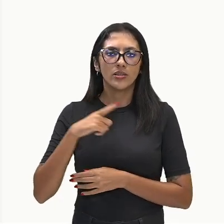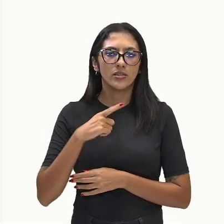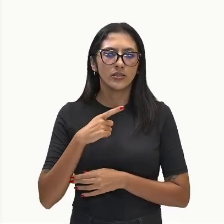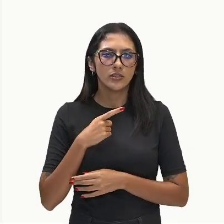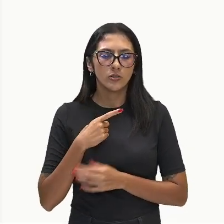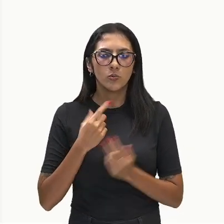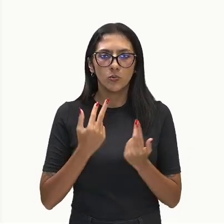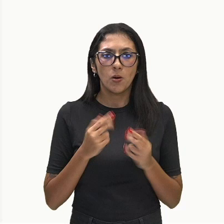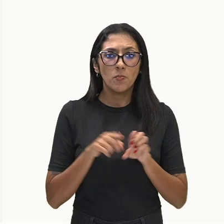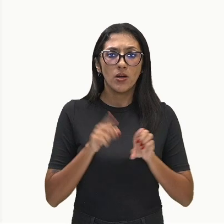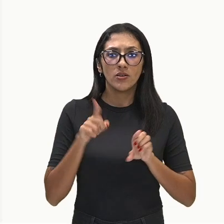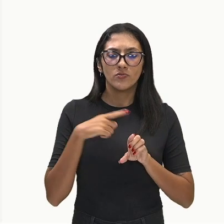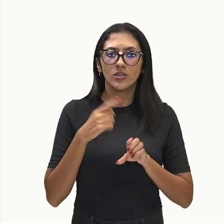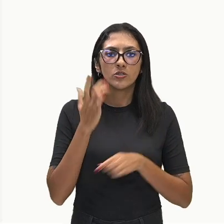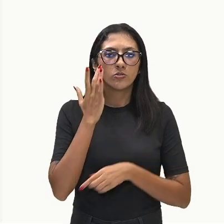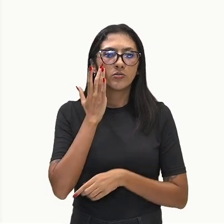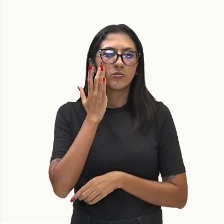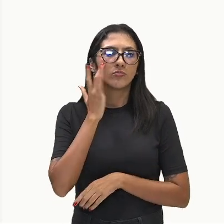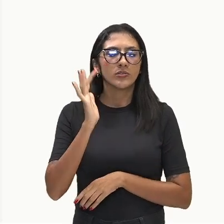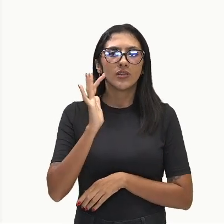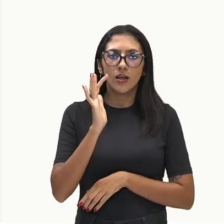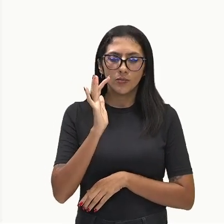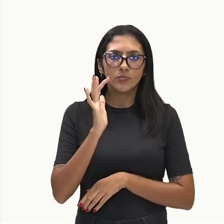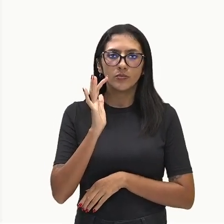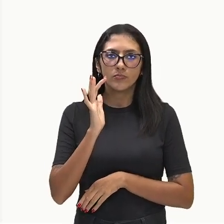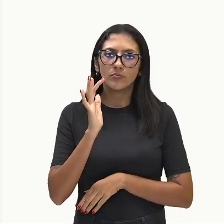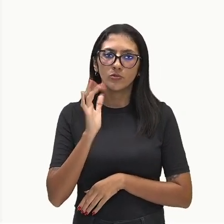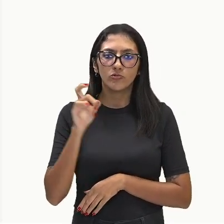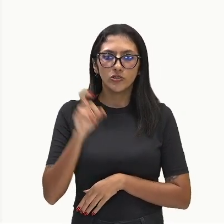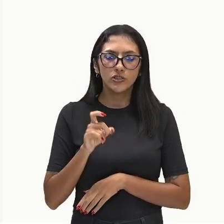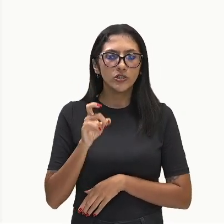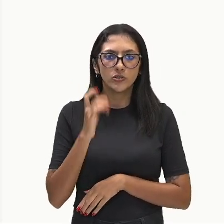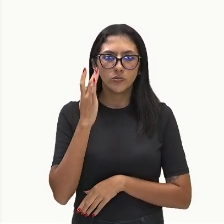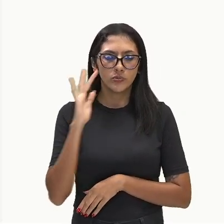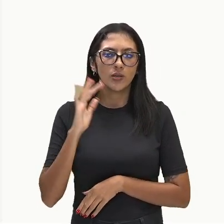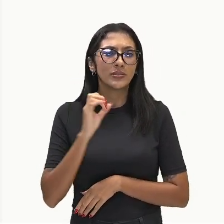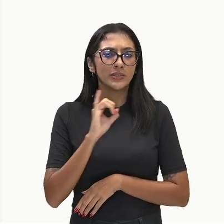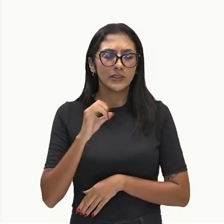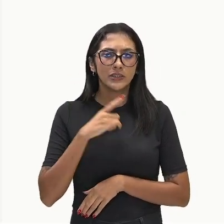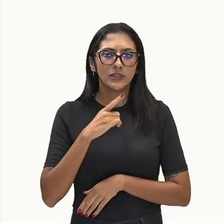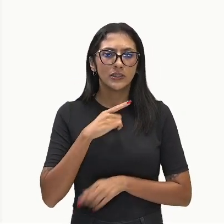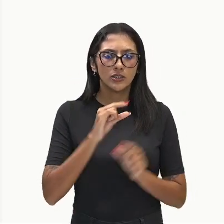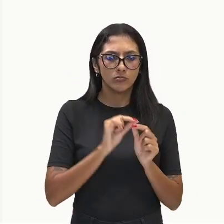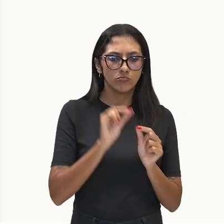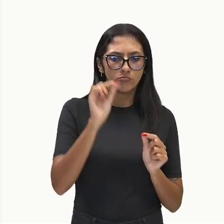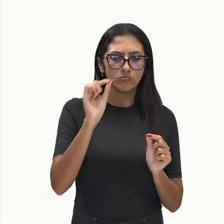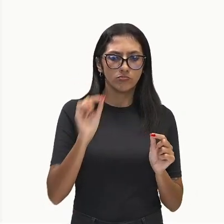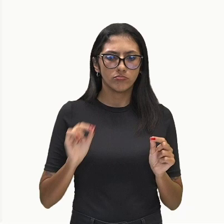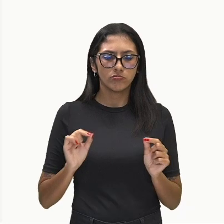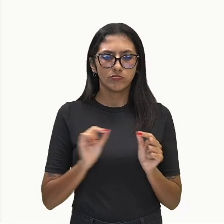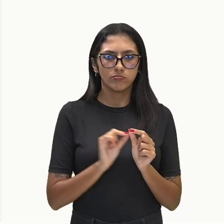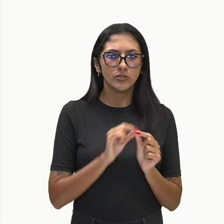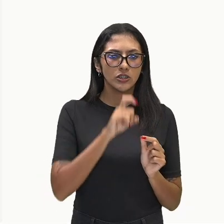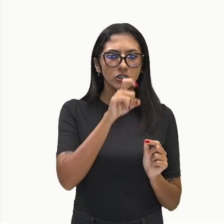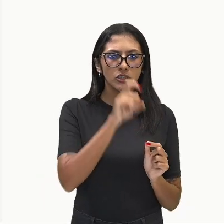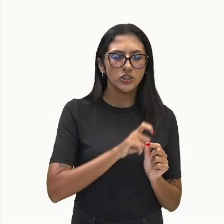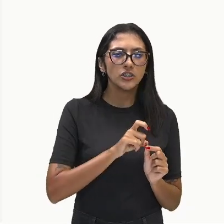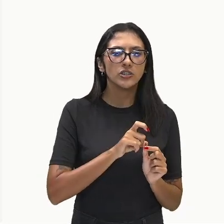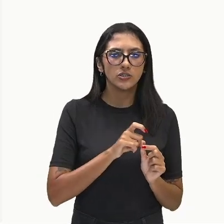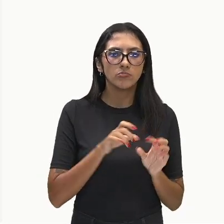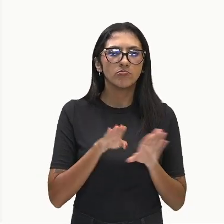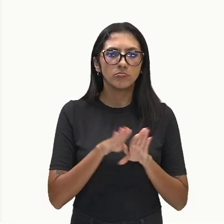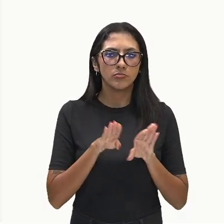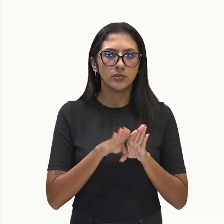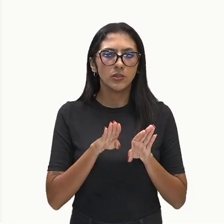triângulo é x. Se o lado de um triângulo equilátero é x, os outros lados também